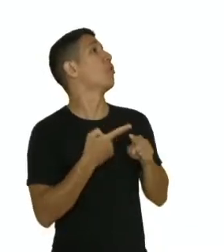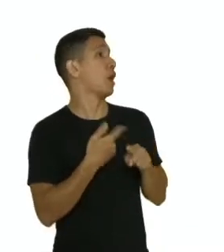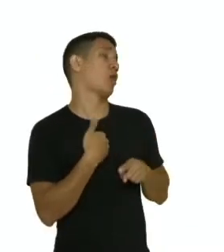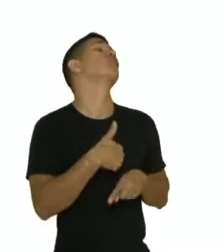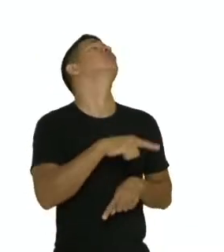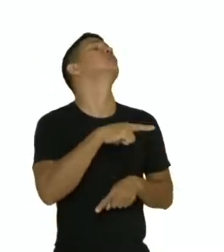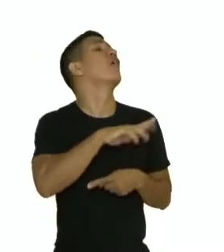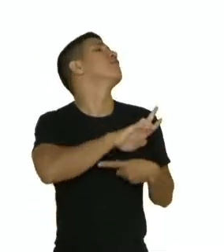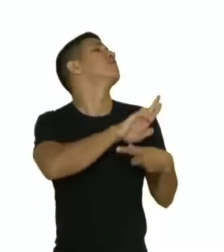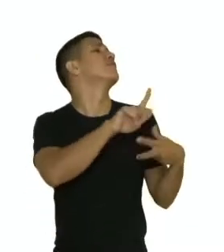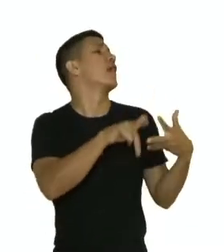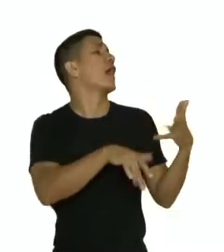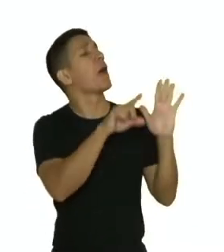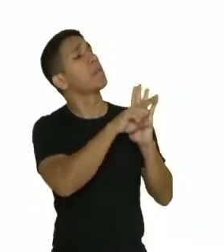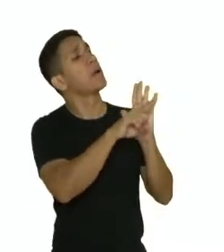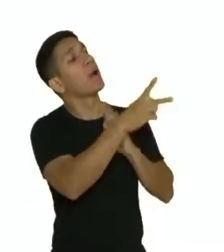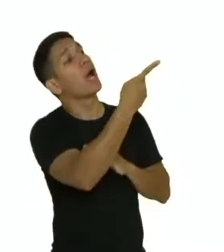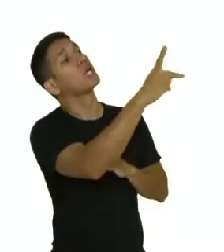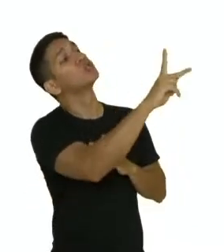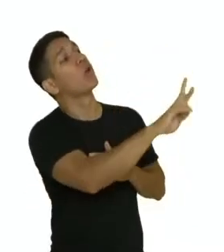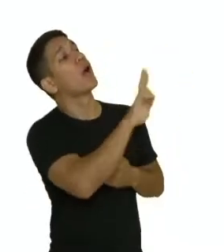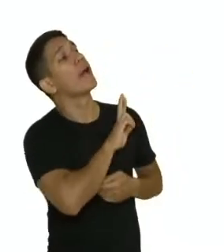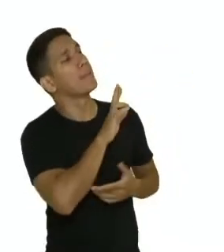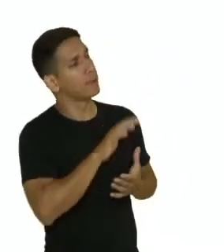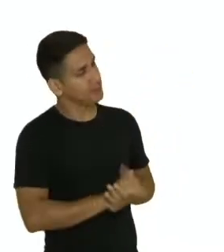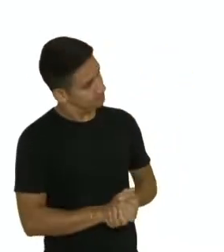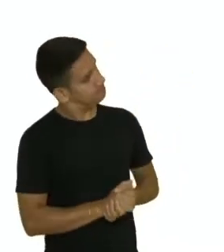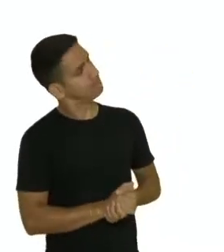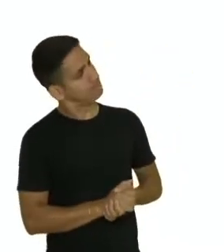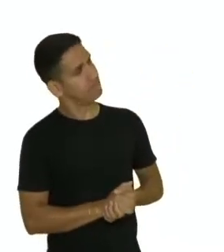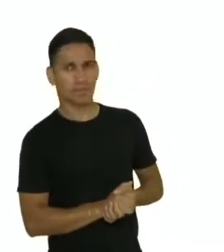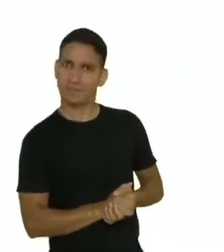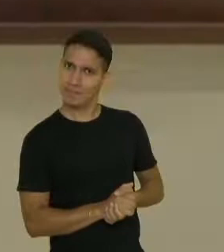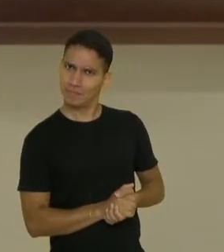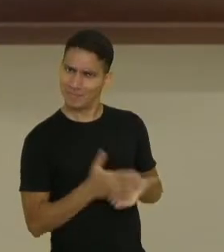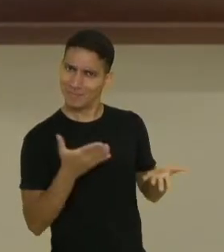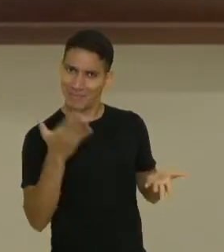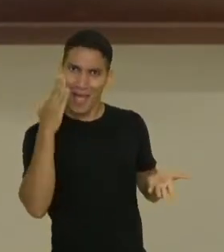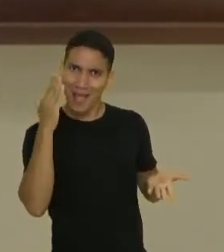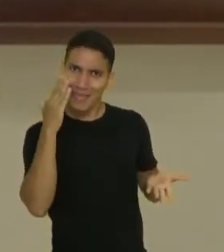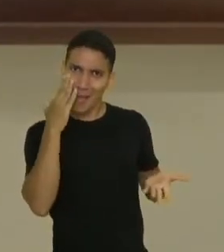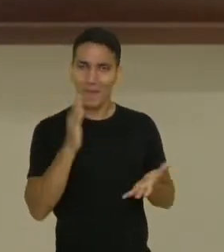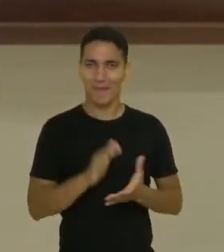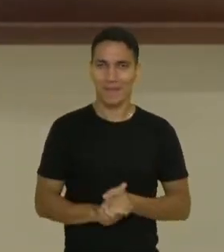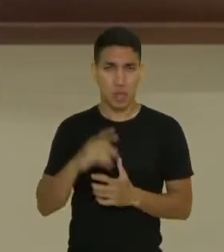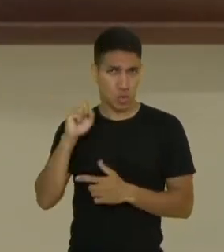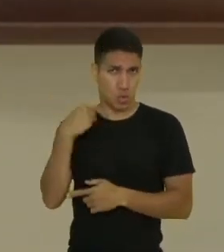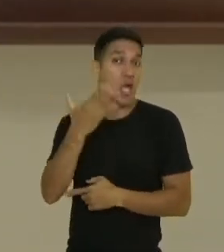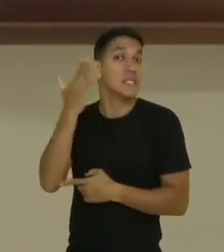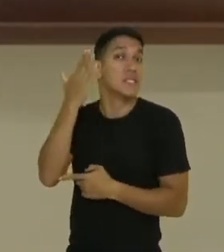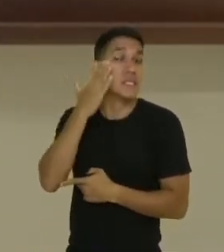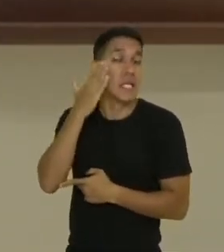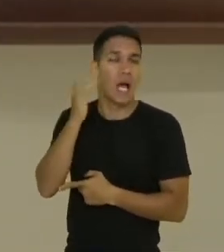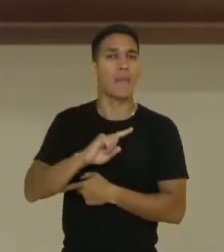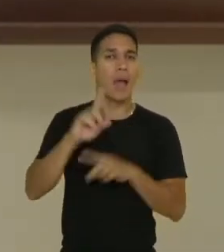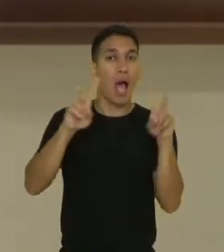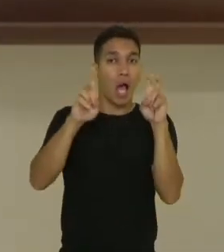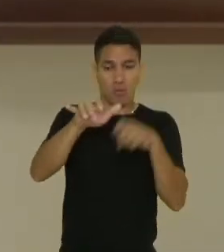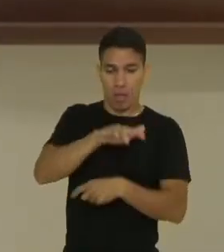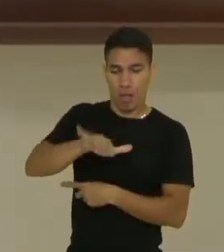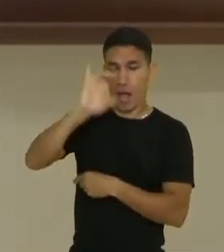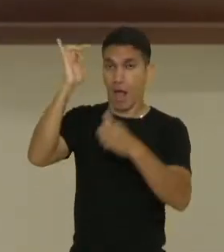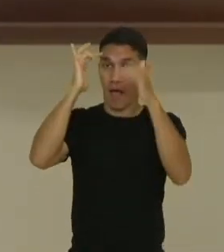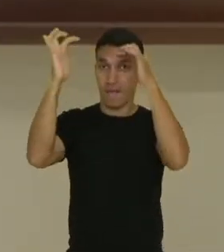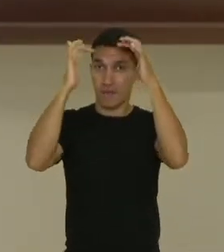possuo várias perguntas para a sua resposta. Então, a gente sabe que assim, a questão da filosofia não